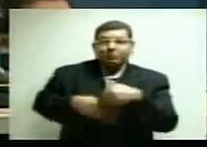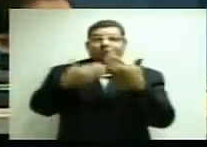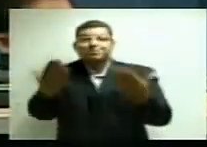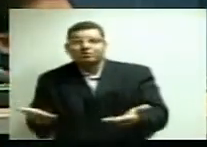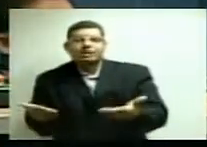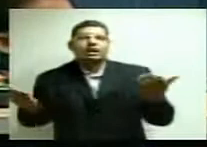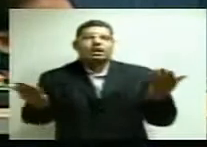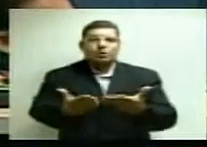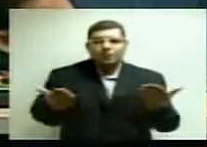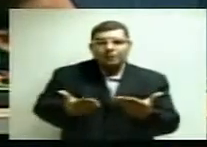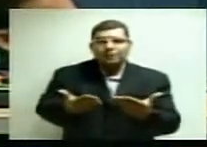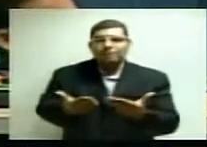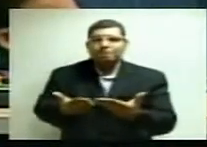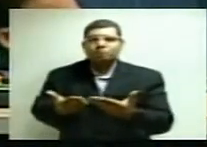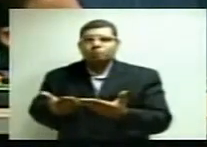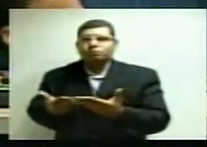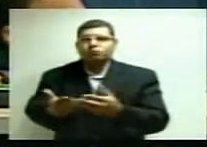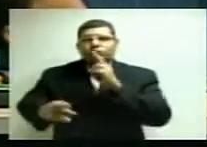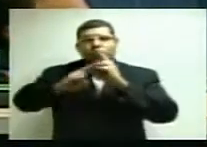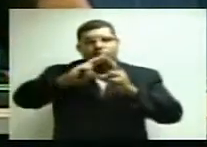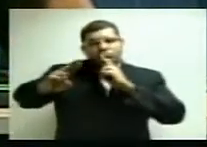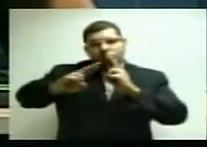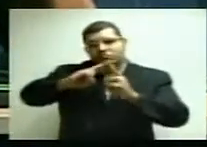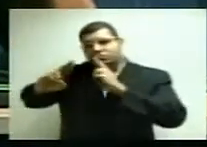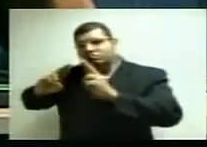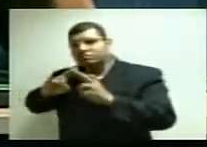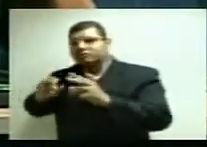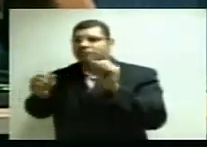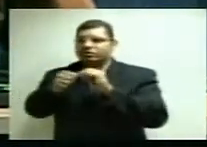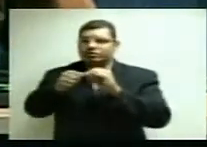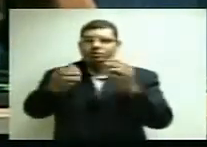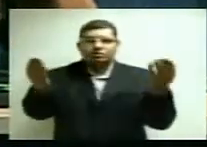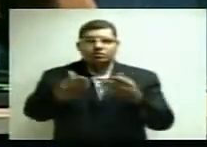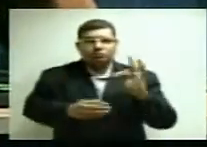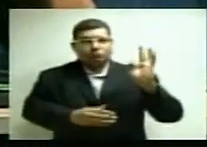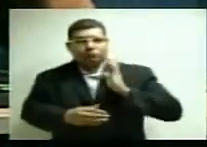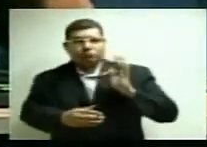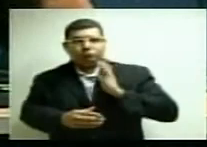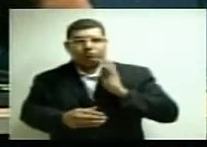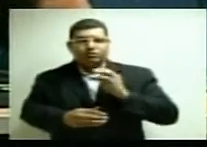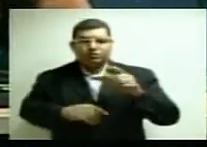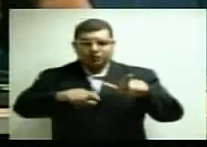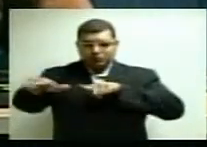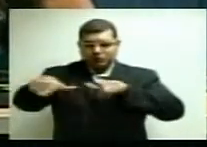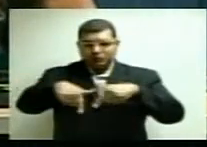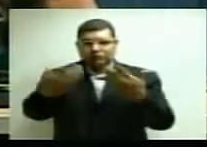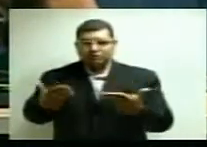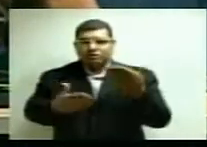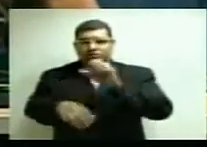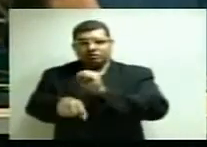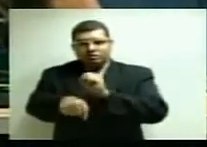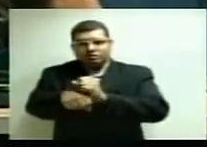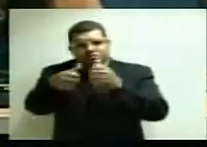E, infelizmente, a resposta dada pelo órgão técnico, que é o Manaus Trans,